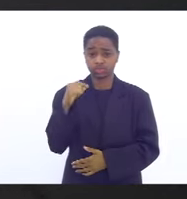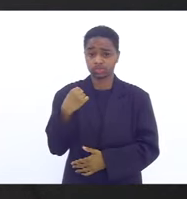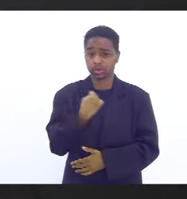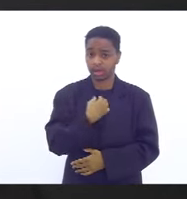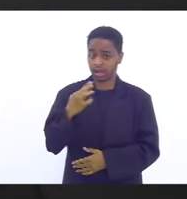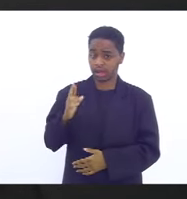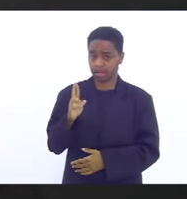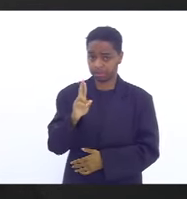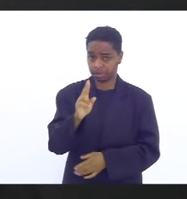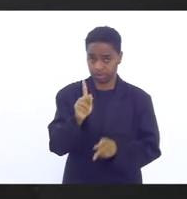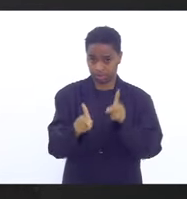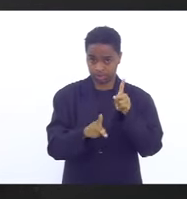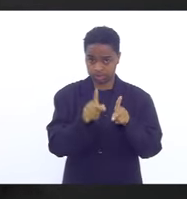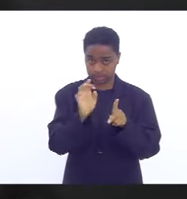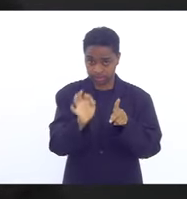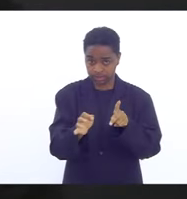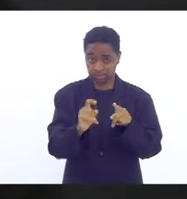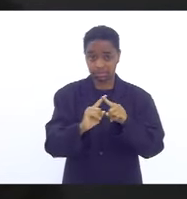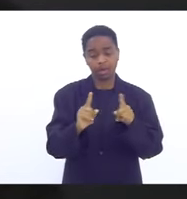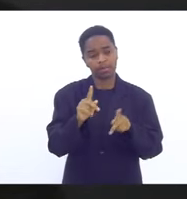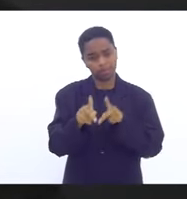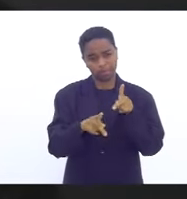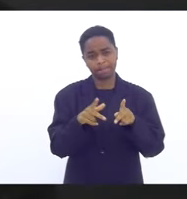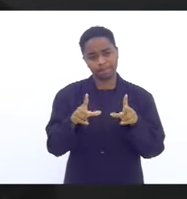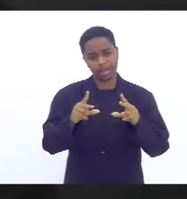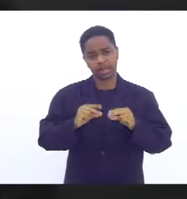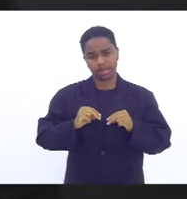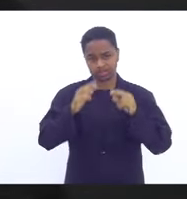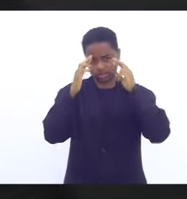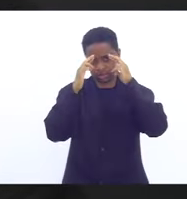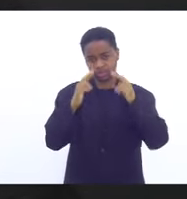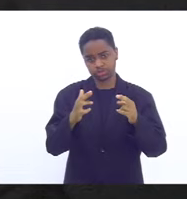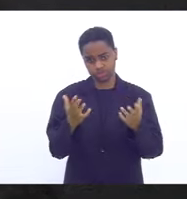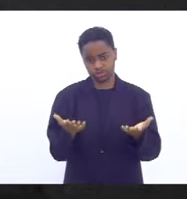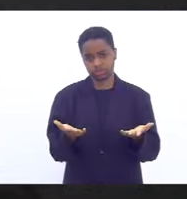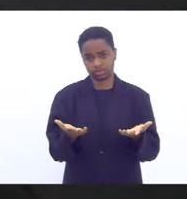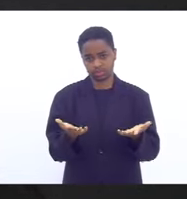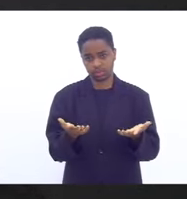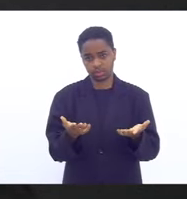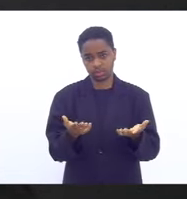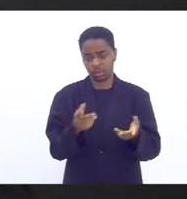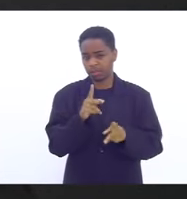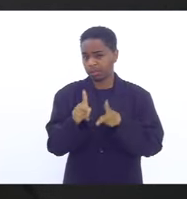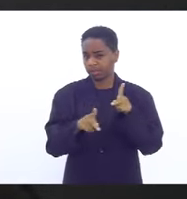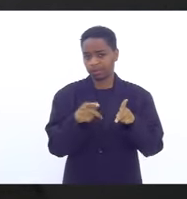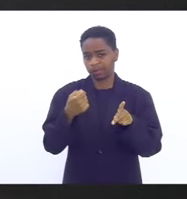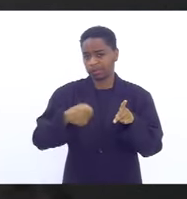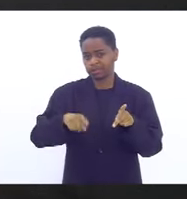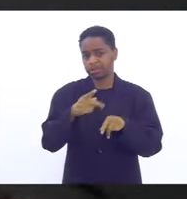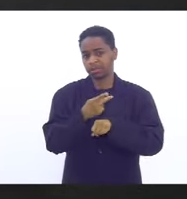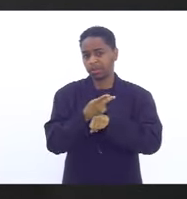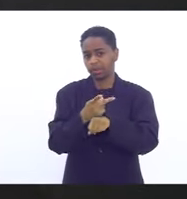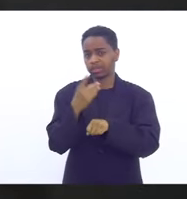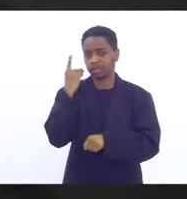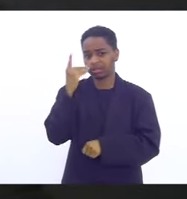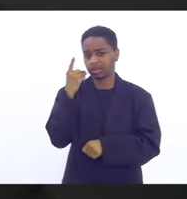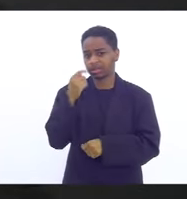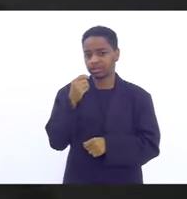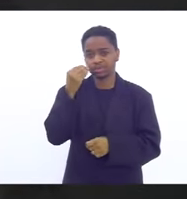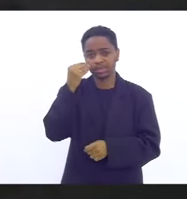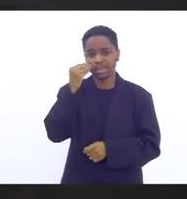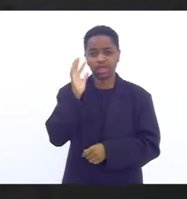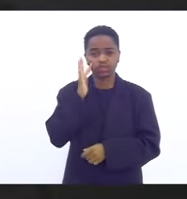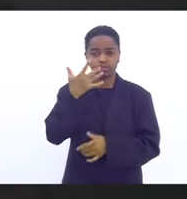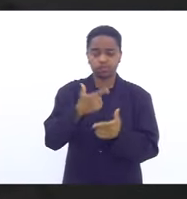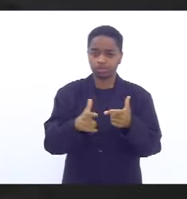do povo, mas o povo merece respeito. O povo não tem que procurar deputado para resolver o problema na